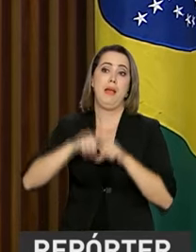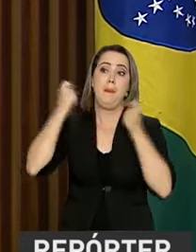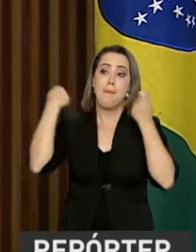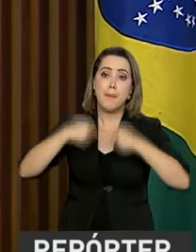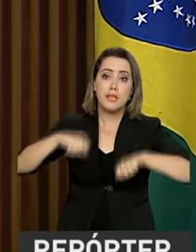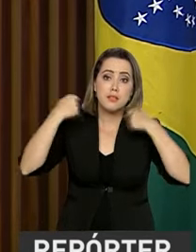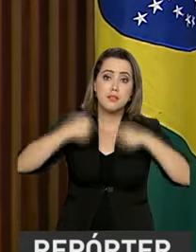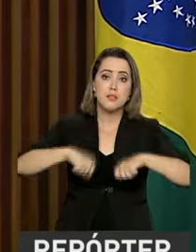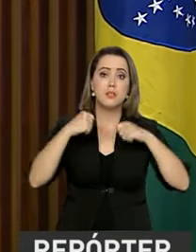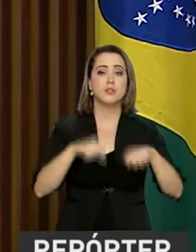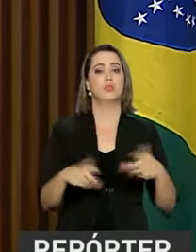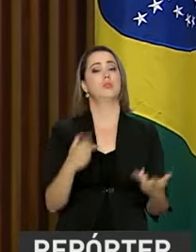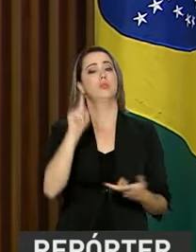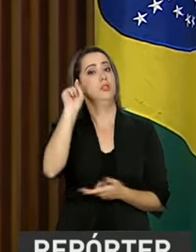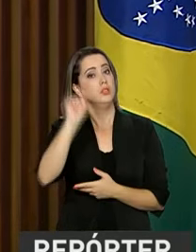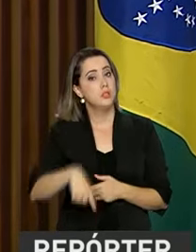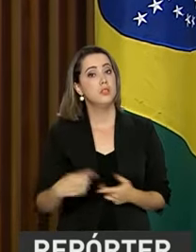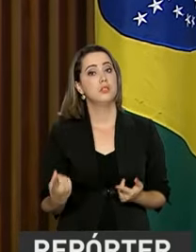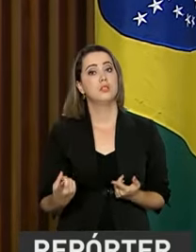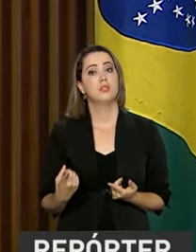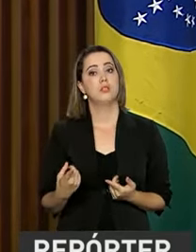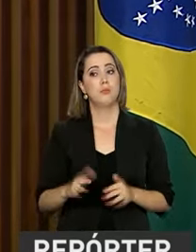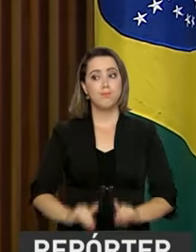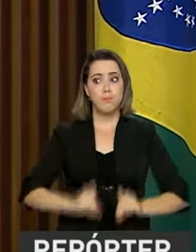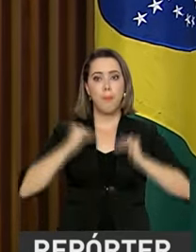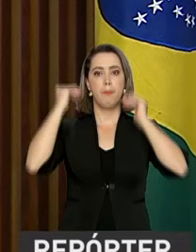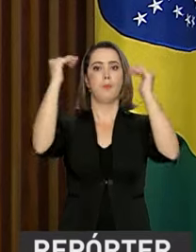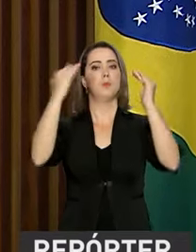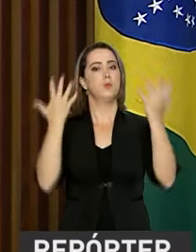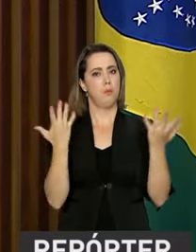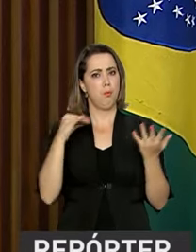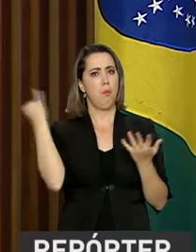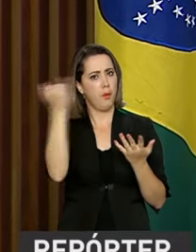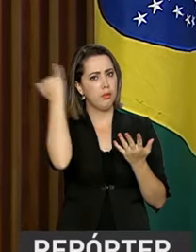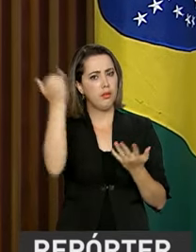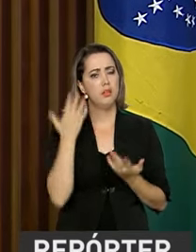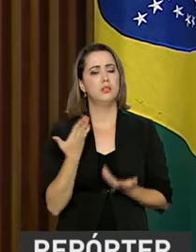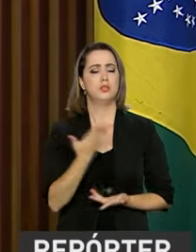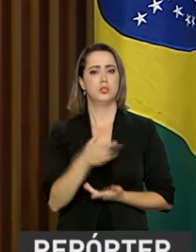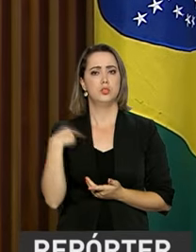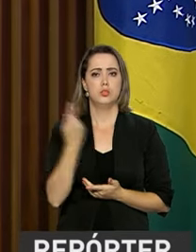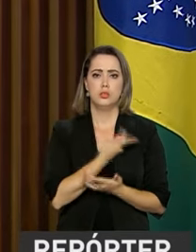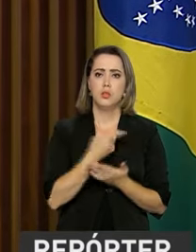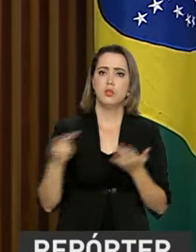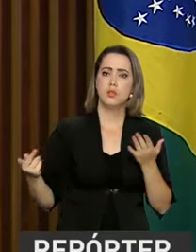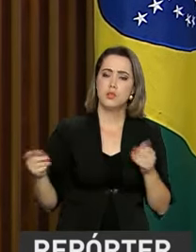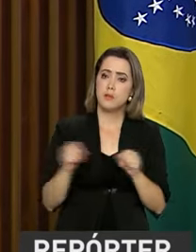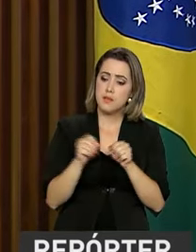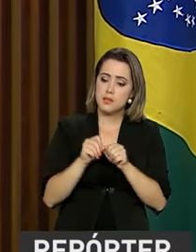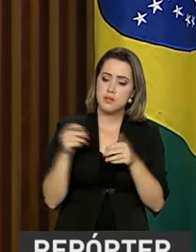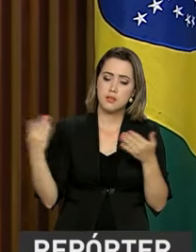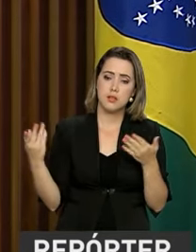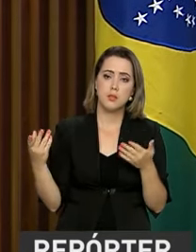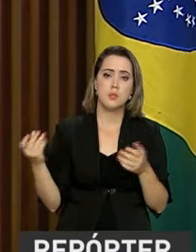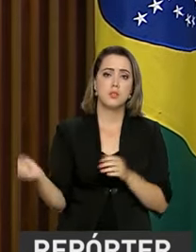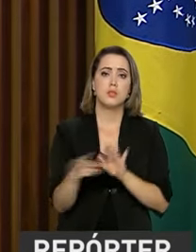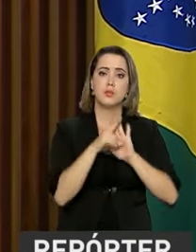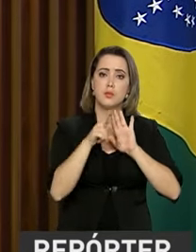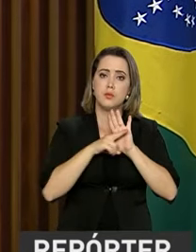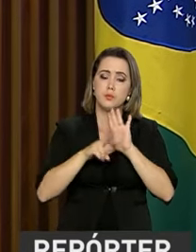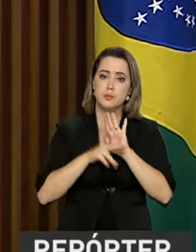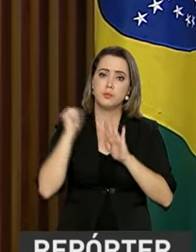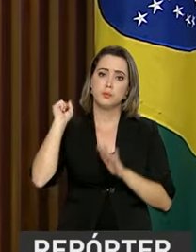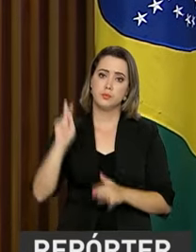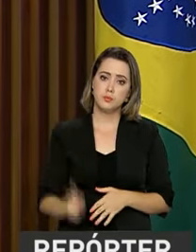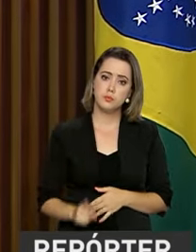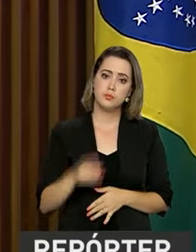quer dizer é é uma é um fenômeno imperioso que nós venhamos a realizar essa reformulação eh